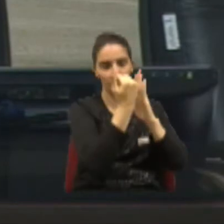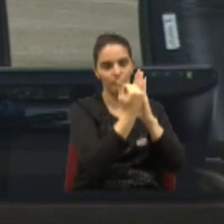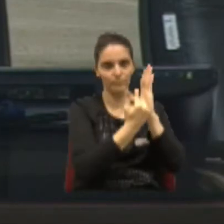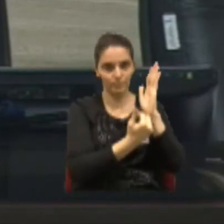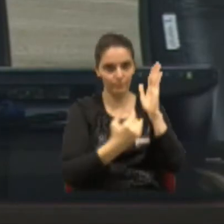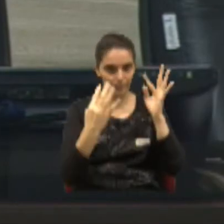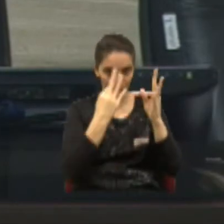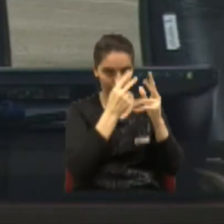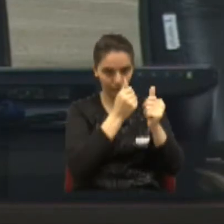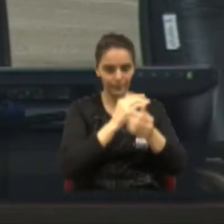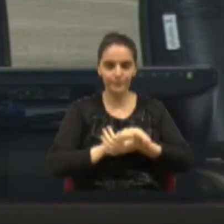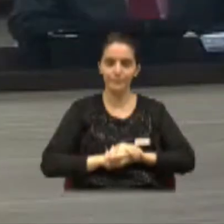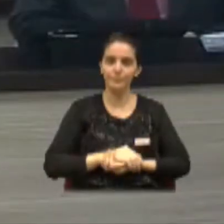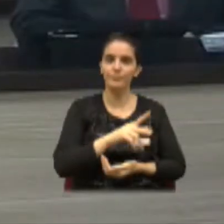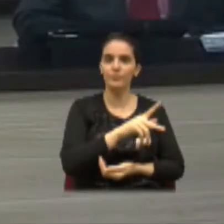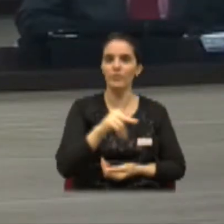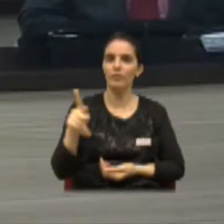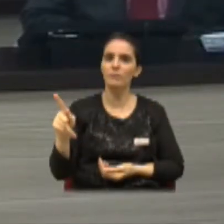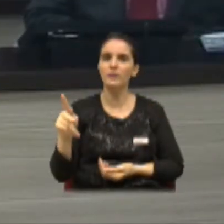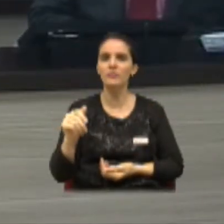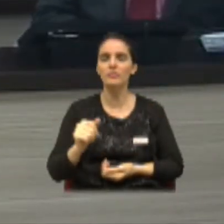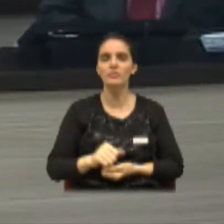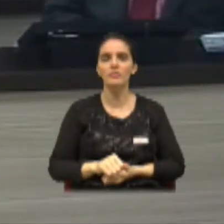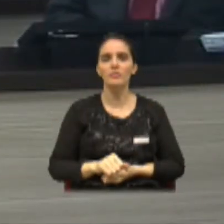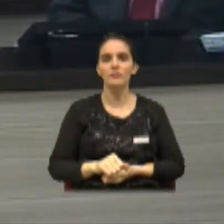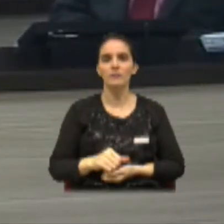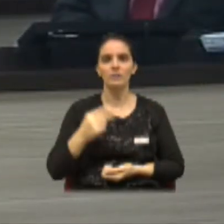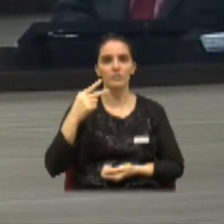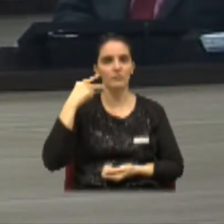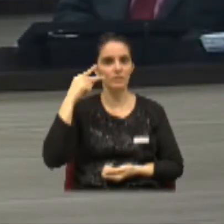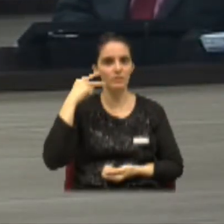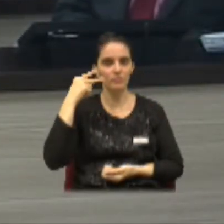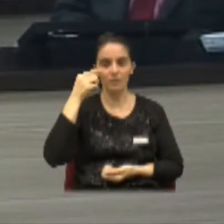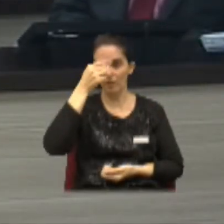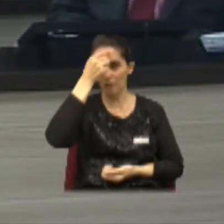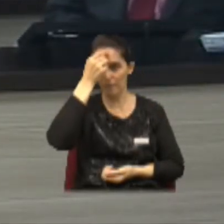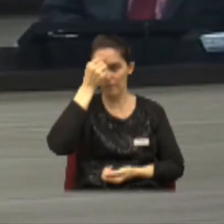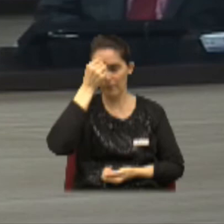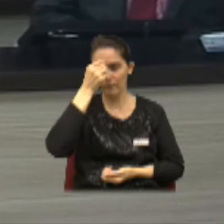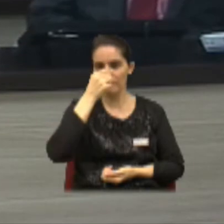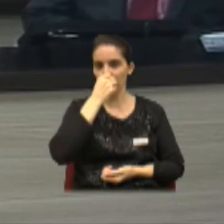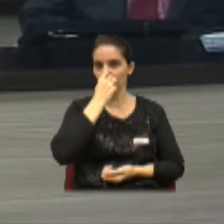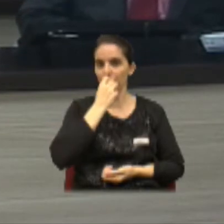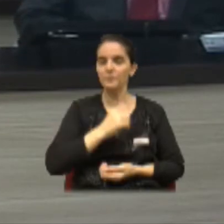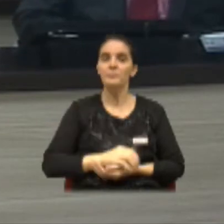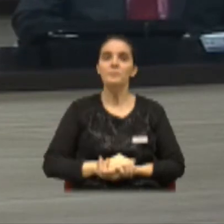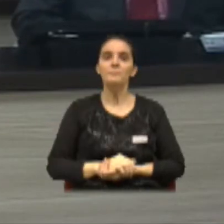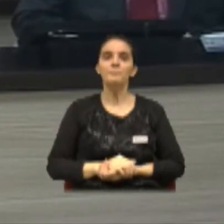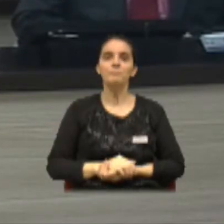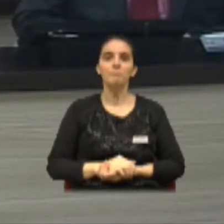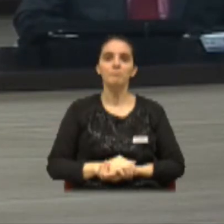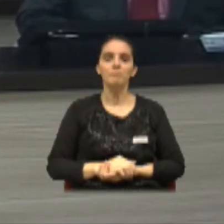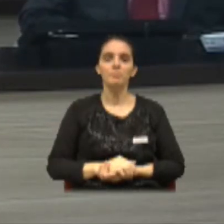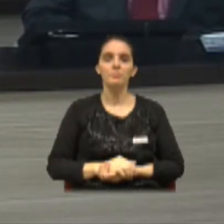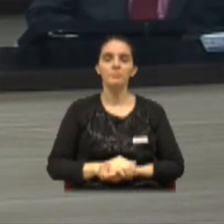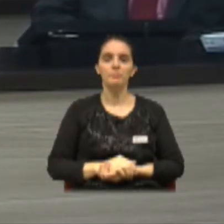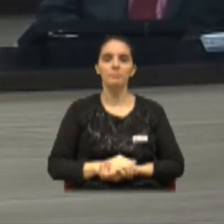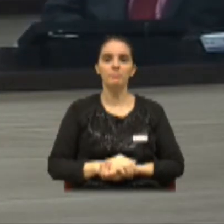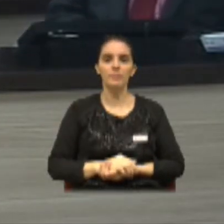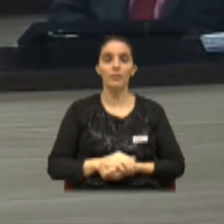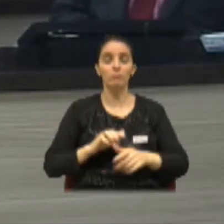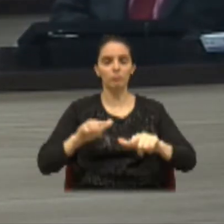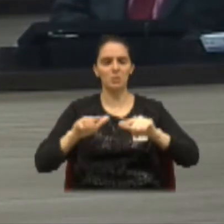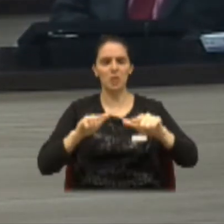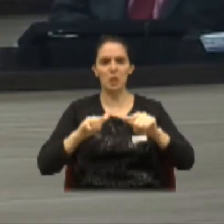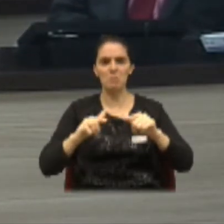Senhor presidente, nobres pares, o doutor Rafael trouxe a essa casa uma linha muito bonita de